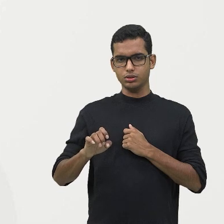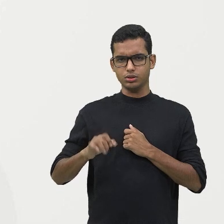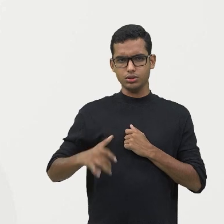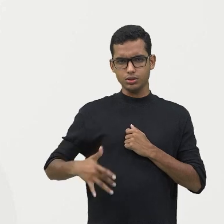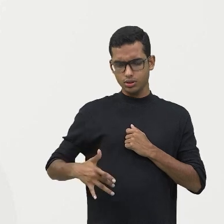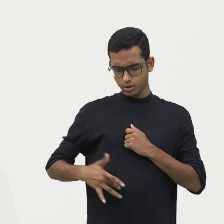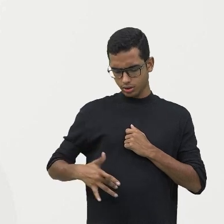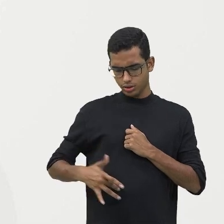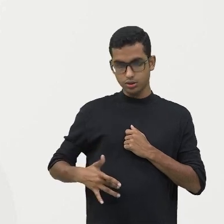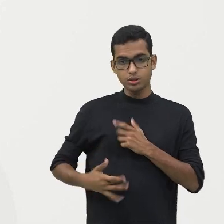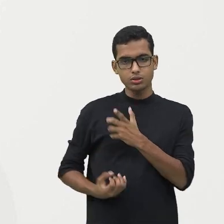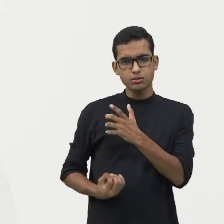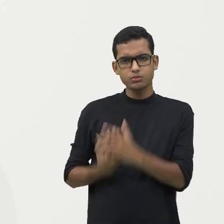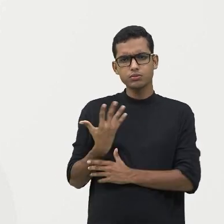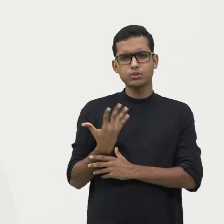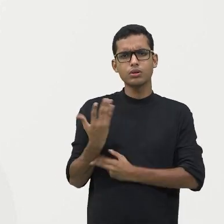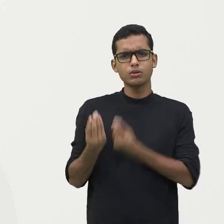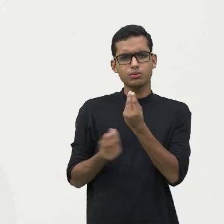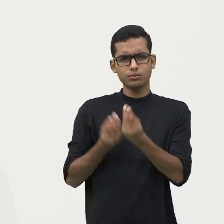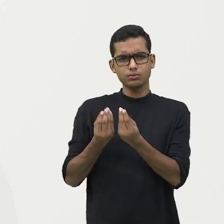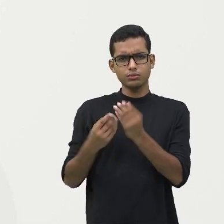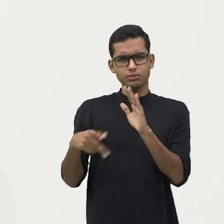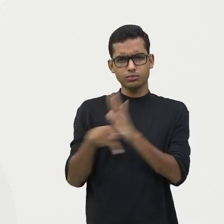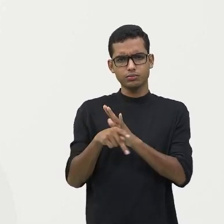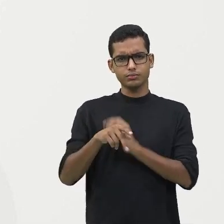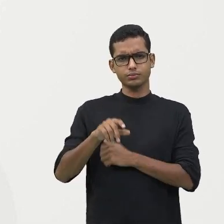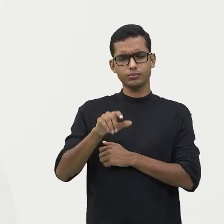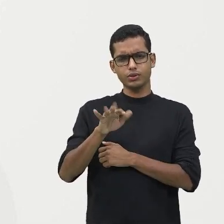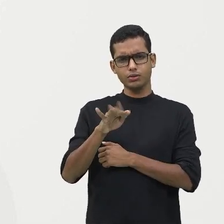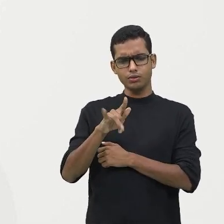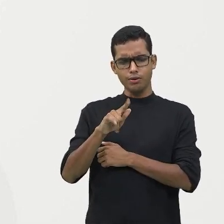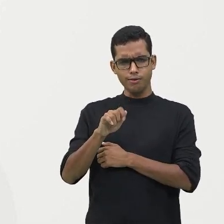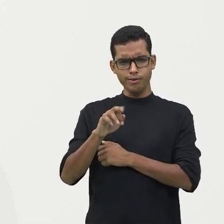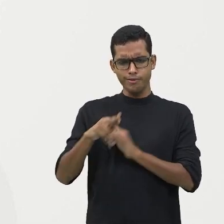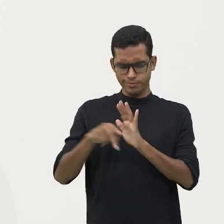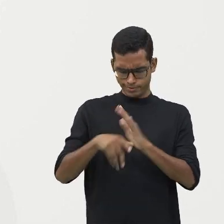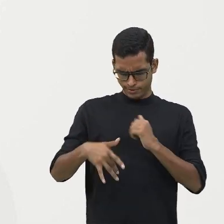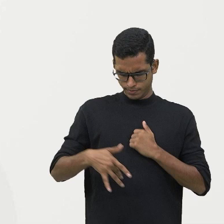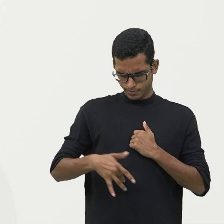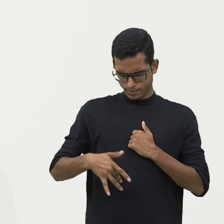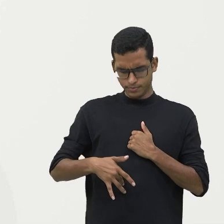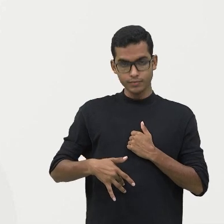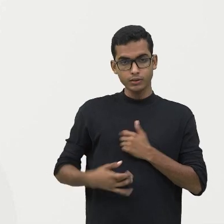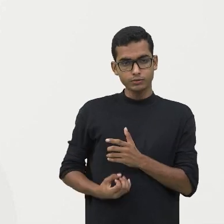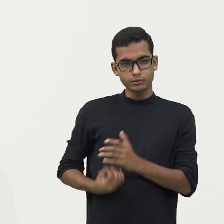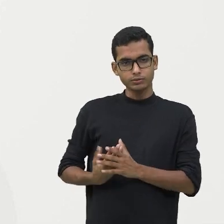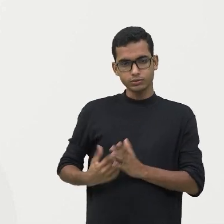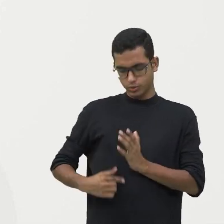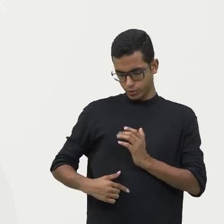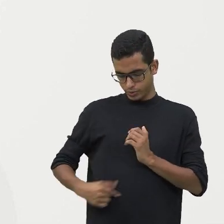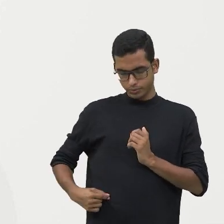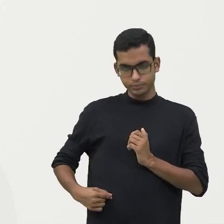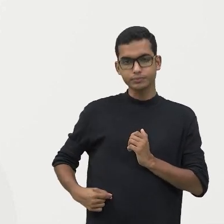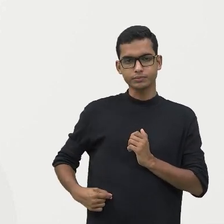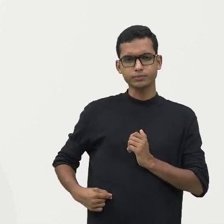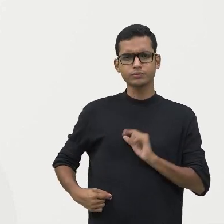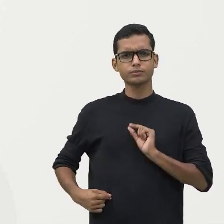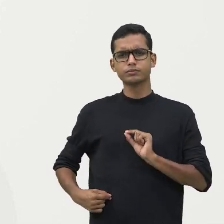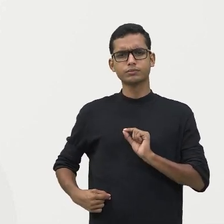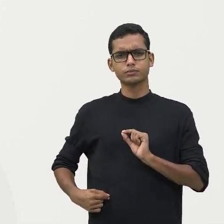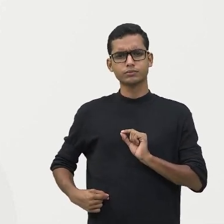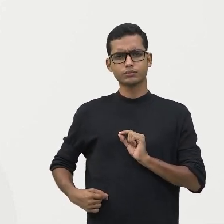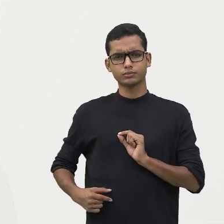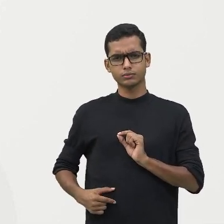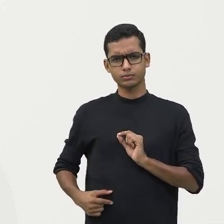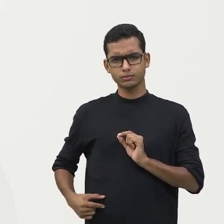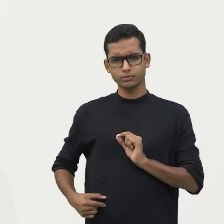vai produzir é o fígado. O fígado é que produz a bile. E a vesícula biliar? A